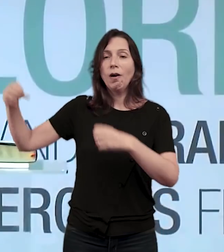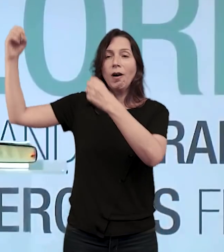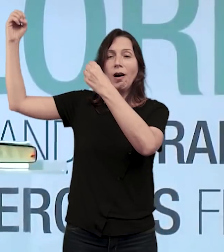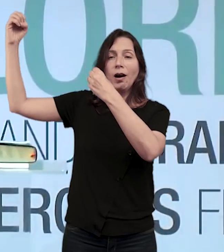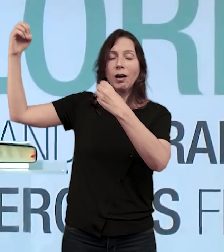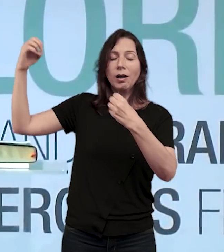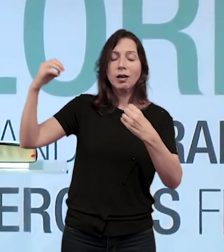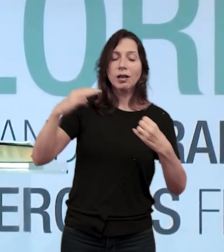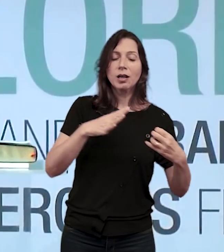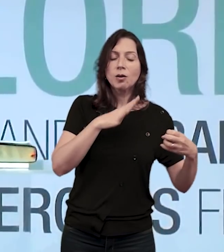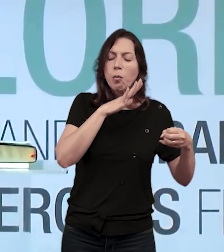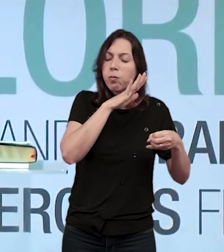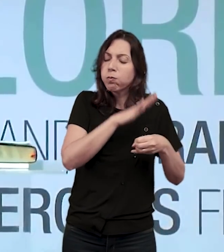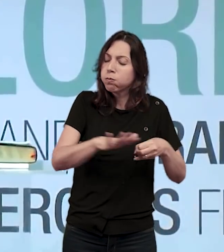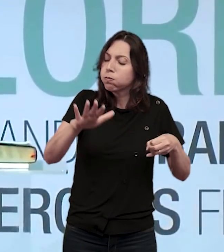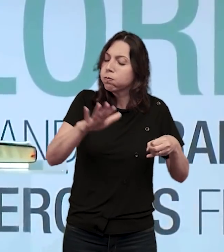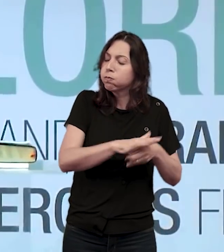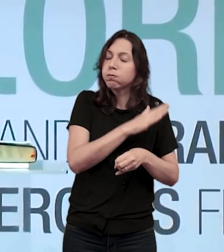nos é